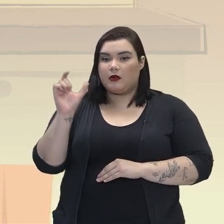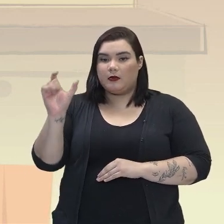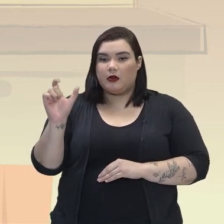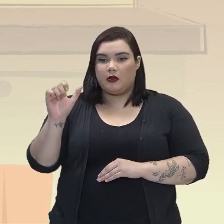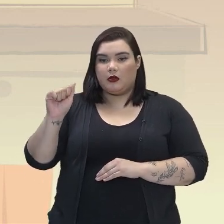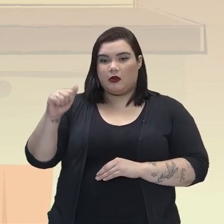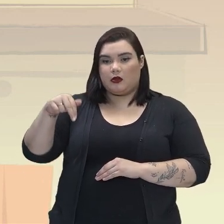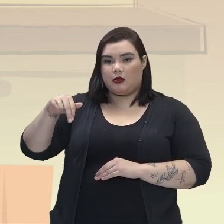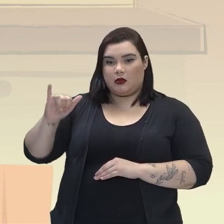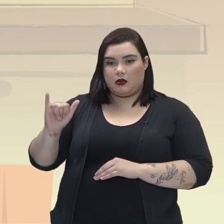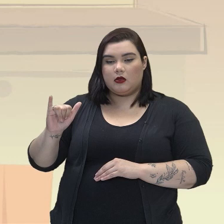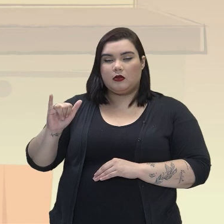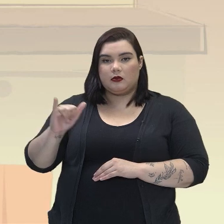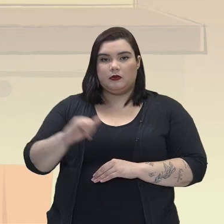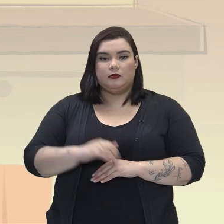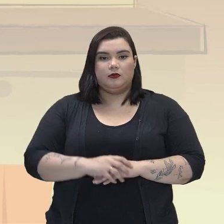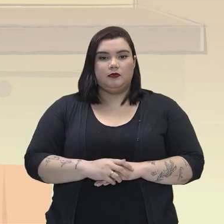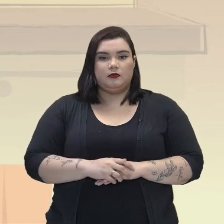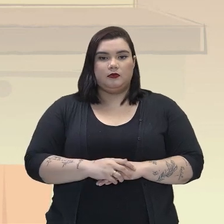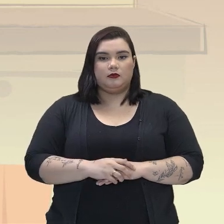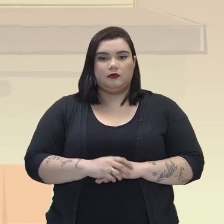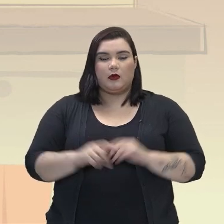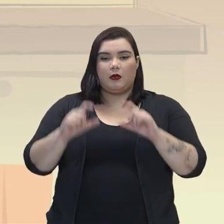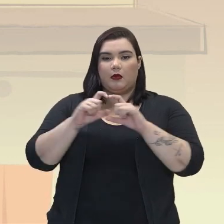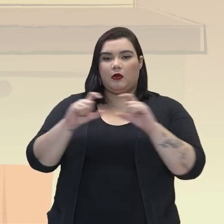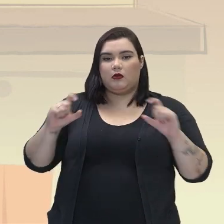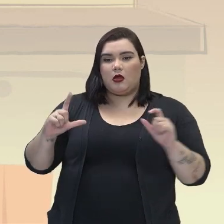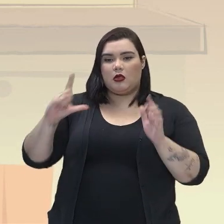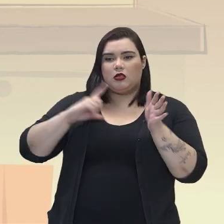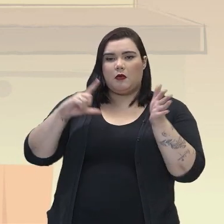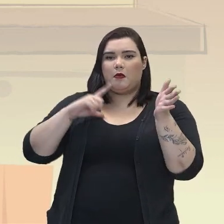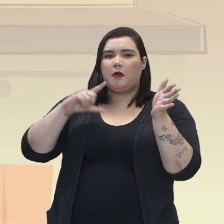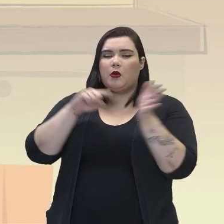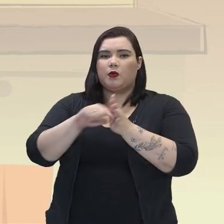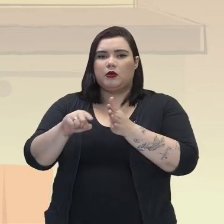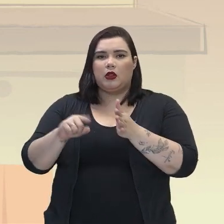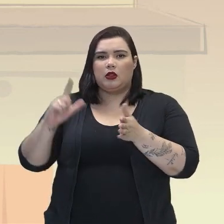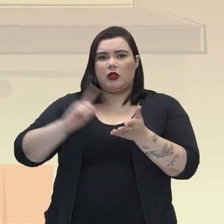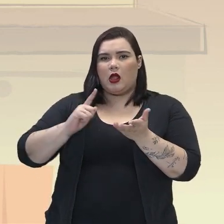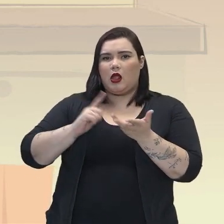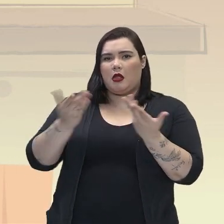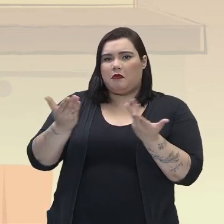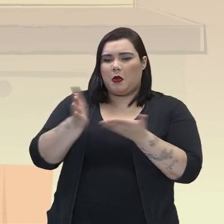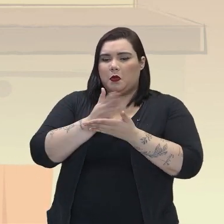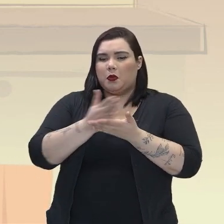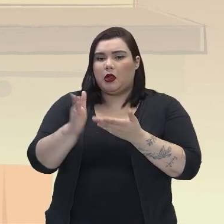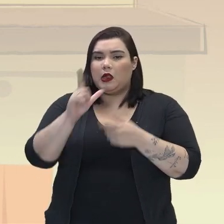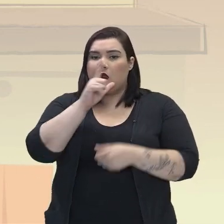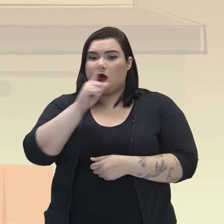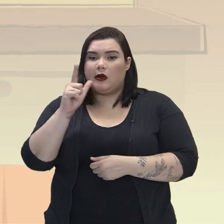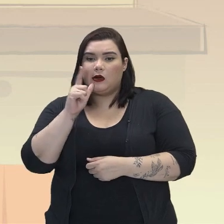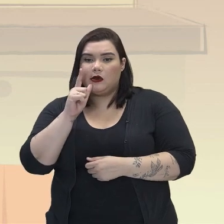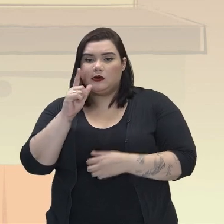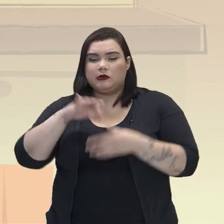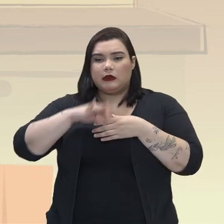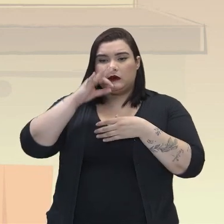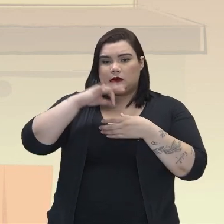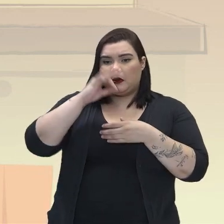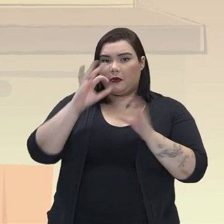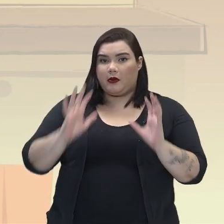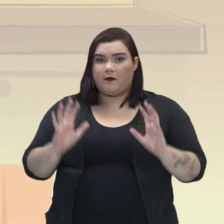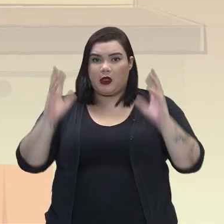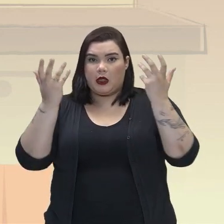snacks for the party? Nós temos algum lanche, né? Algum lanchinho petisco para a festa. Então, é